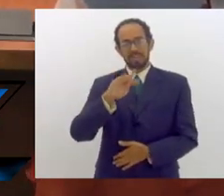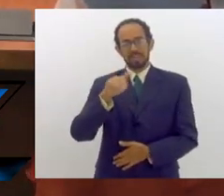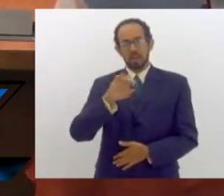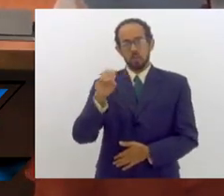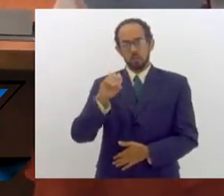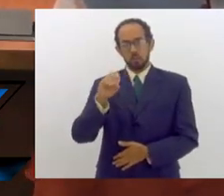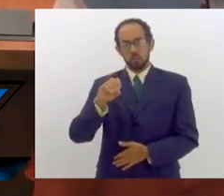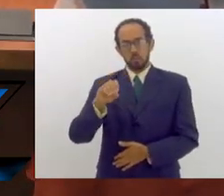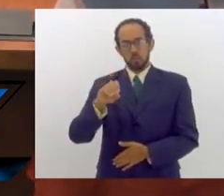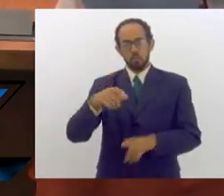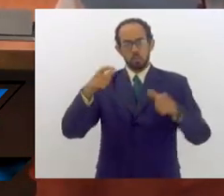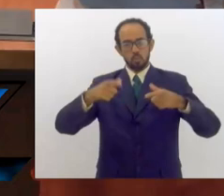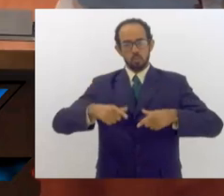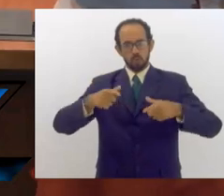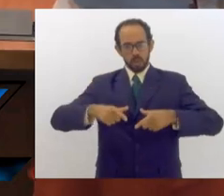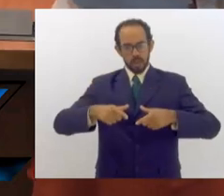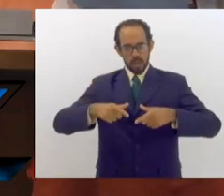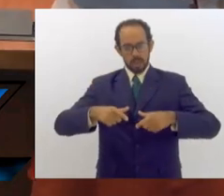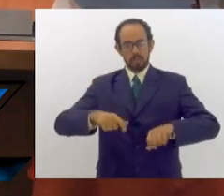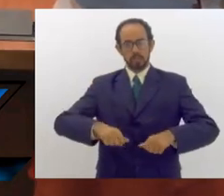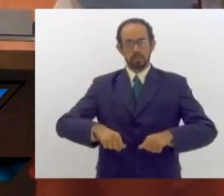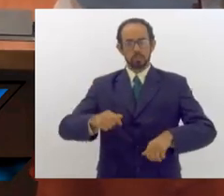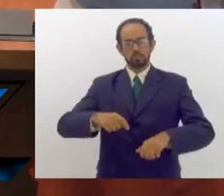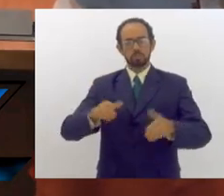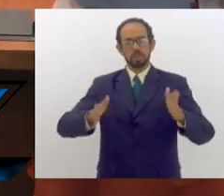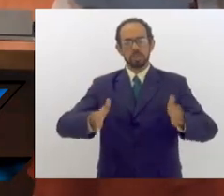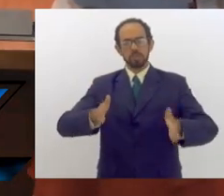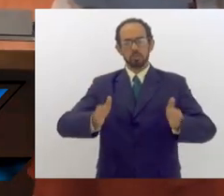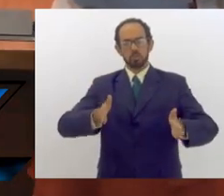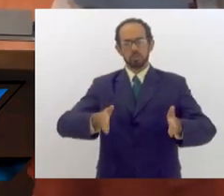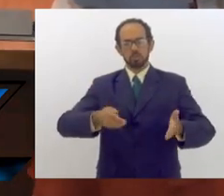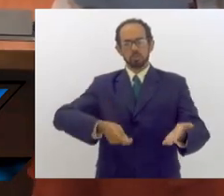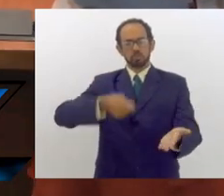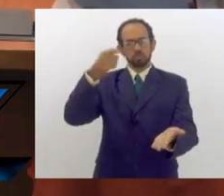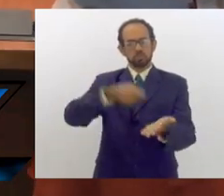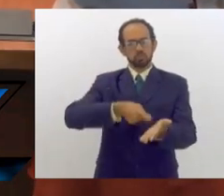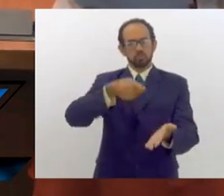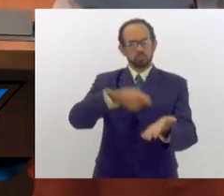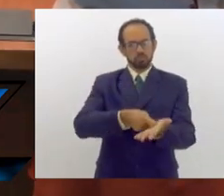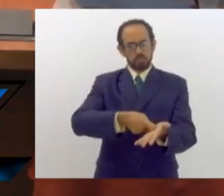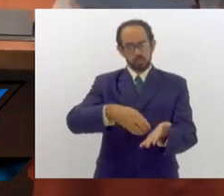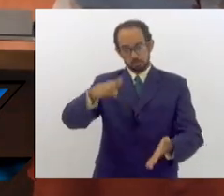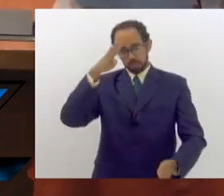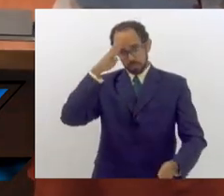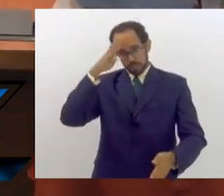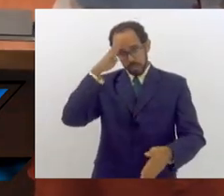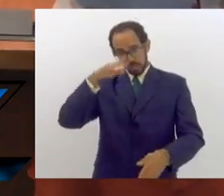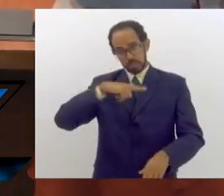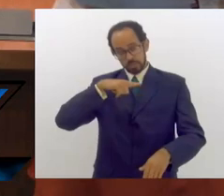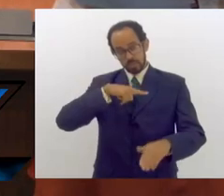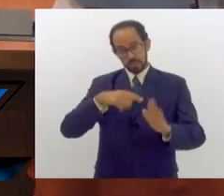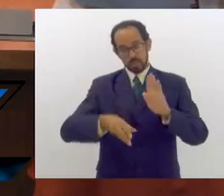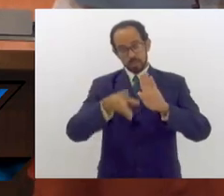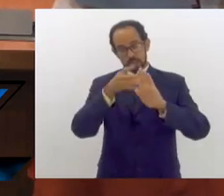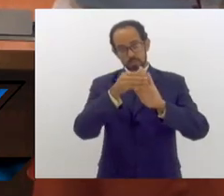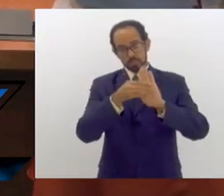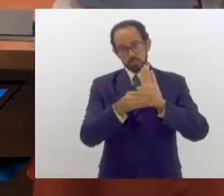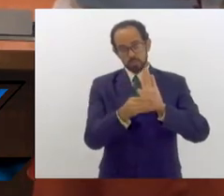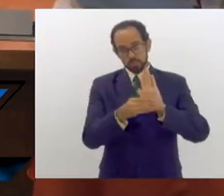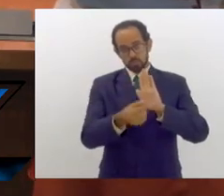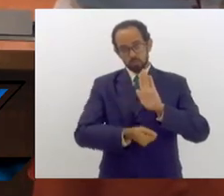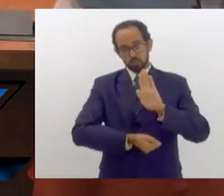durante todo o período da ditadura militar o dois code e onde se tem registros vários registros